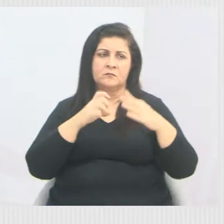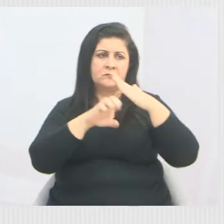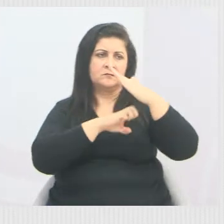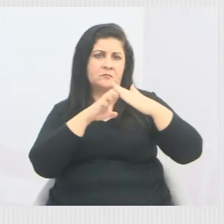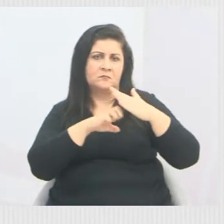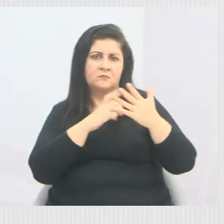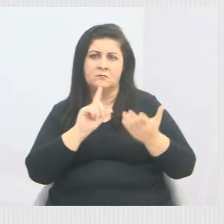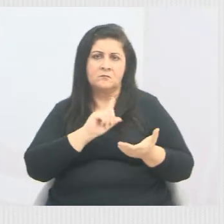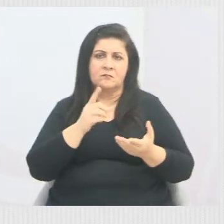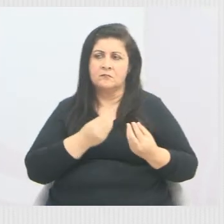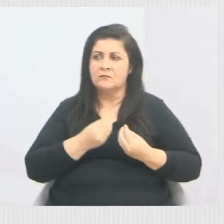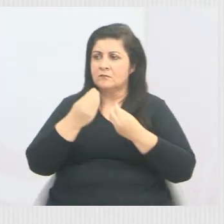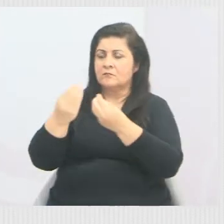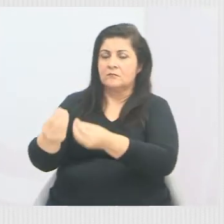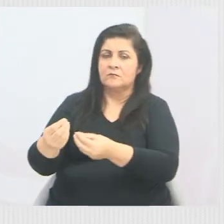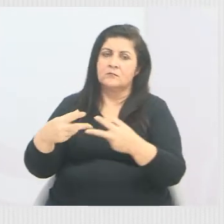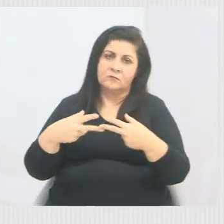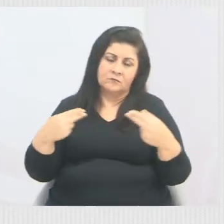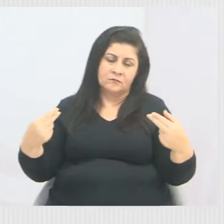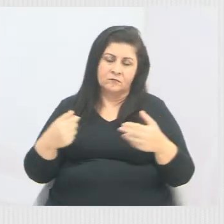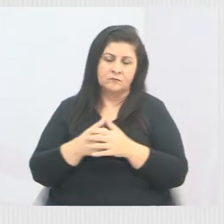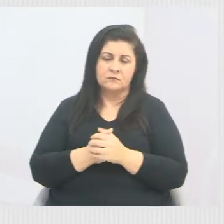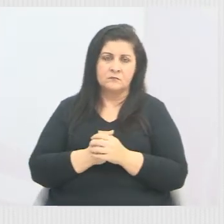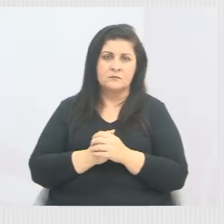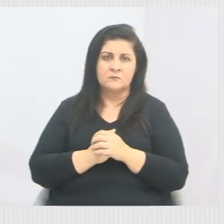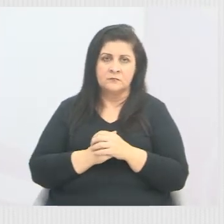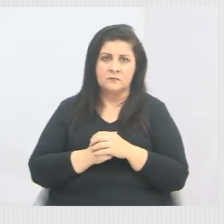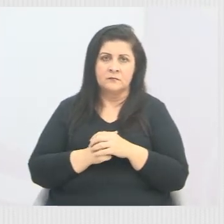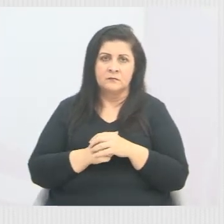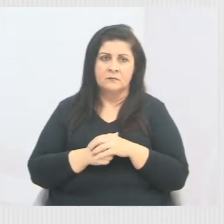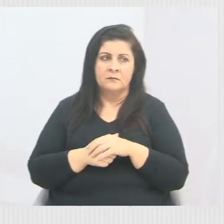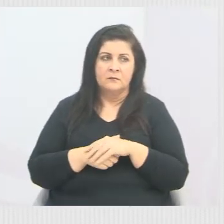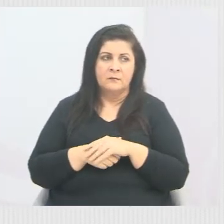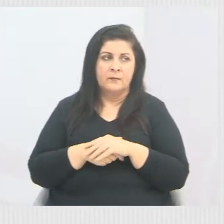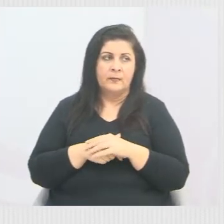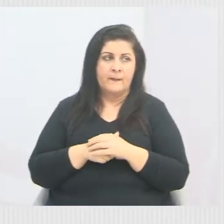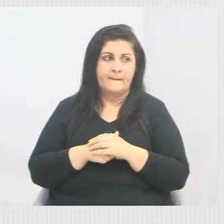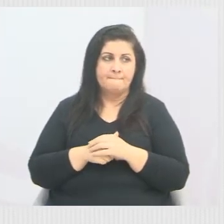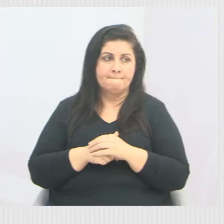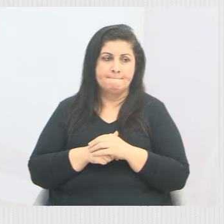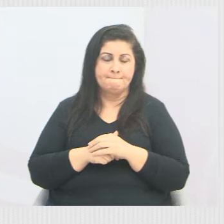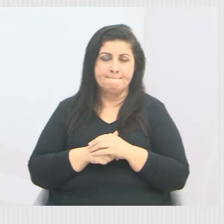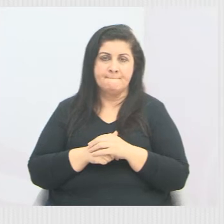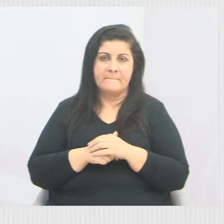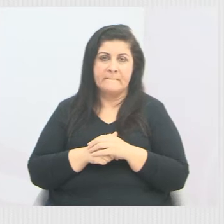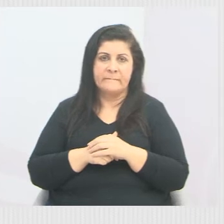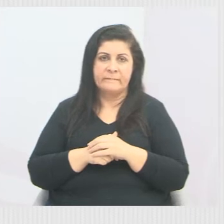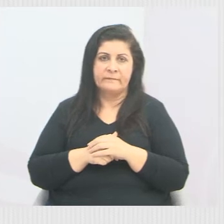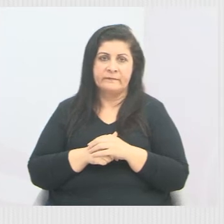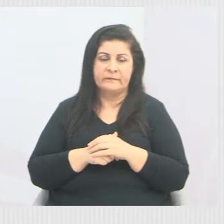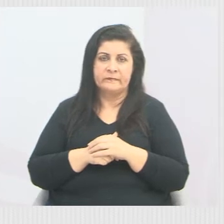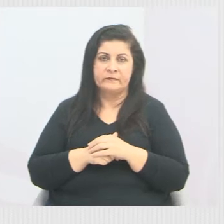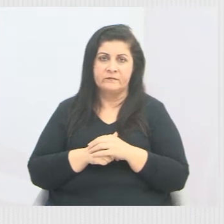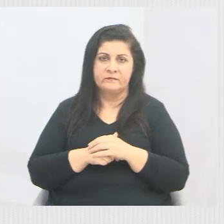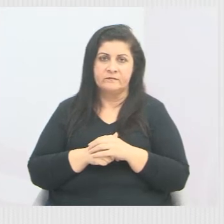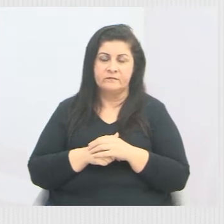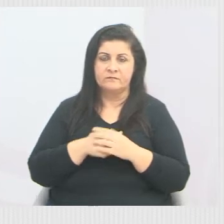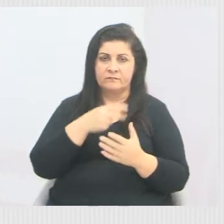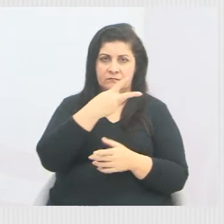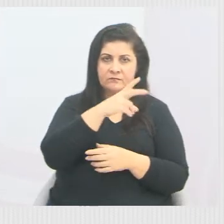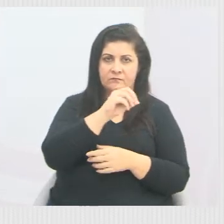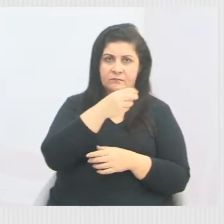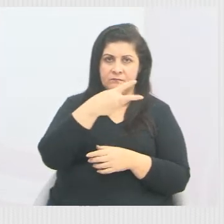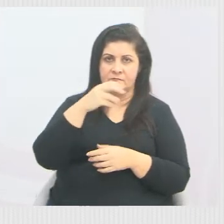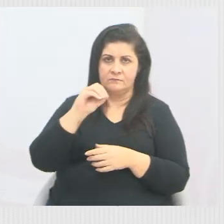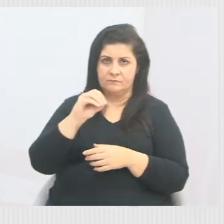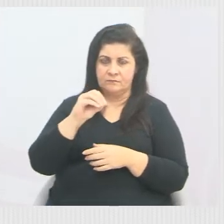os serviços, tanto os materiais, não foram entregues ou não foram prestados na sua totalidade. Então, aqui foi trazido do ano de